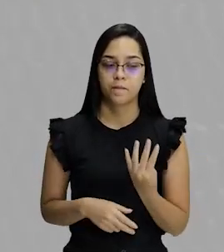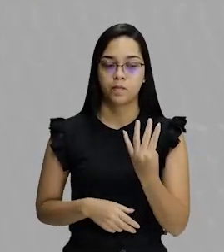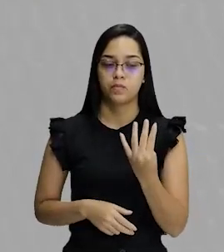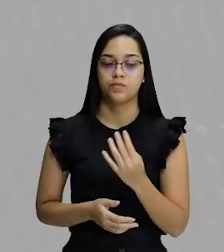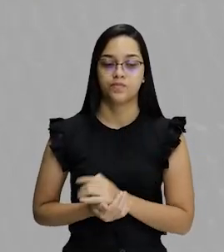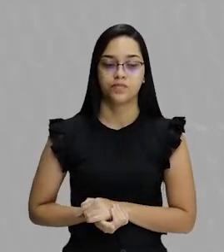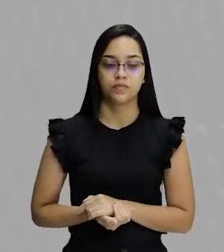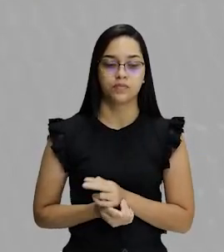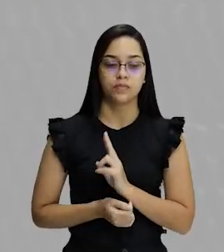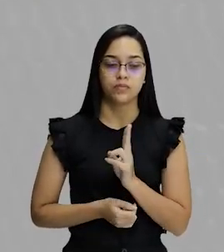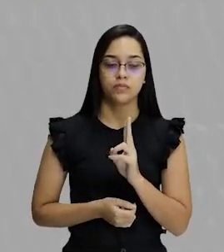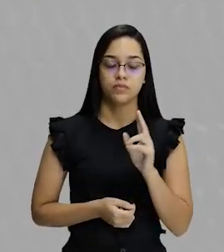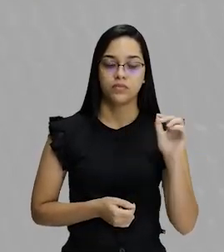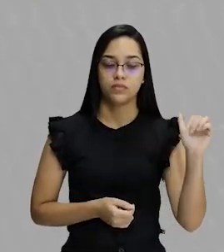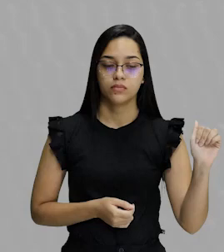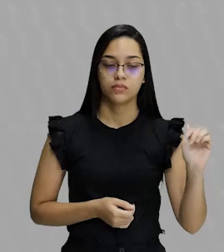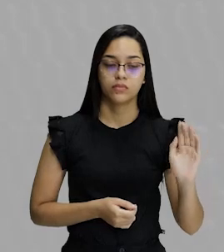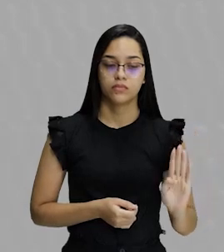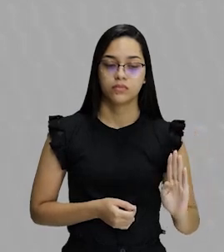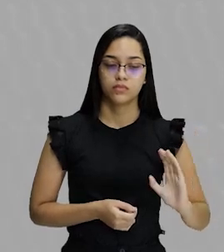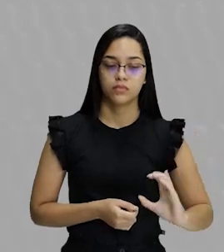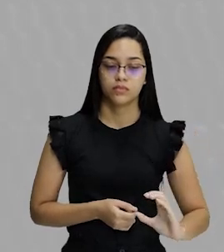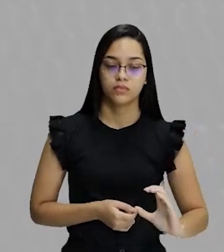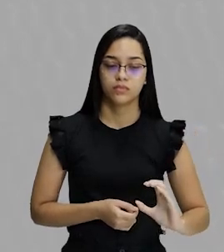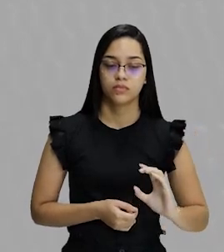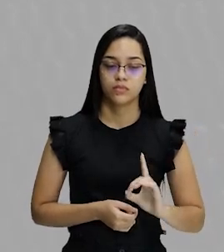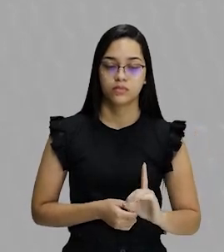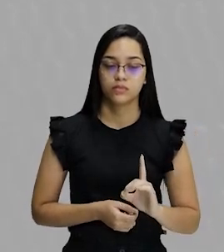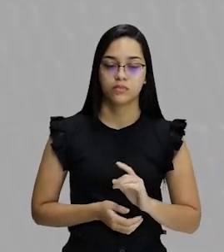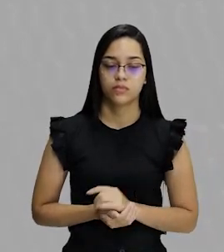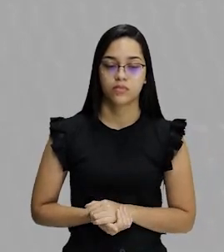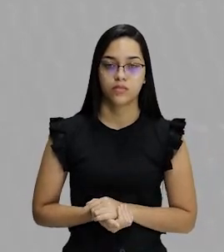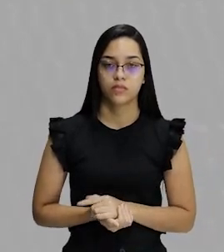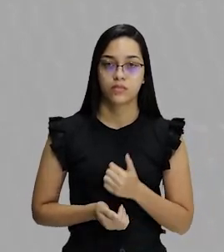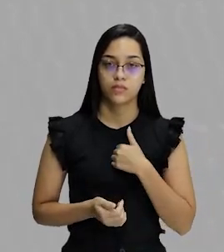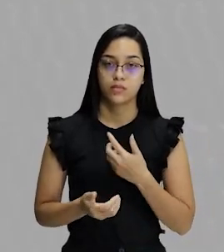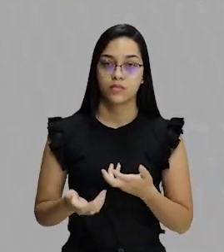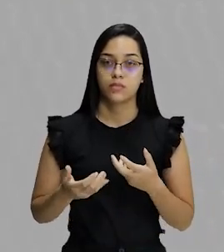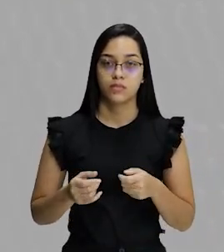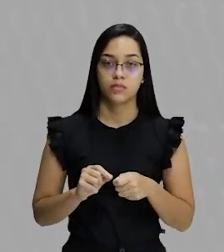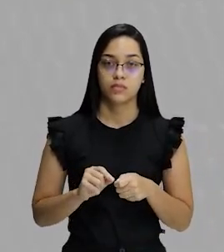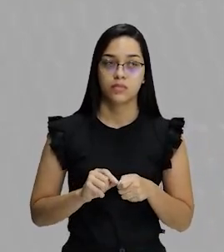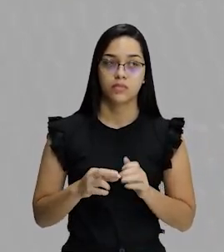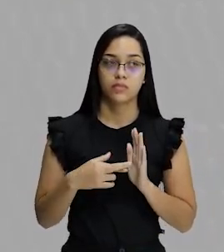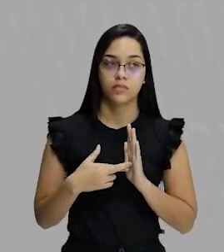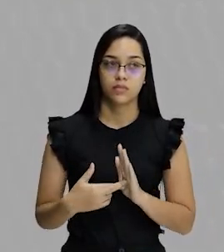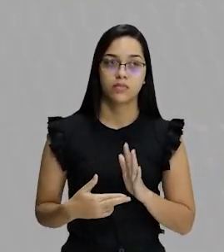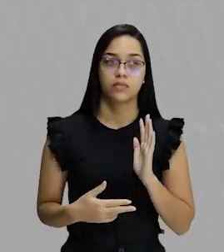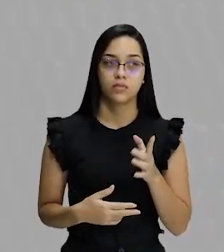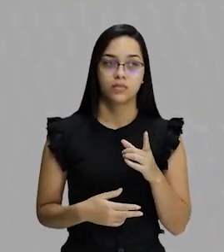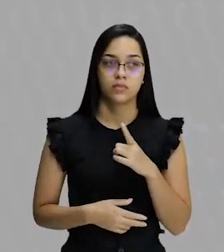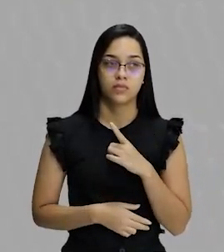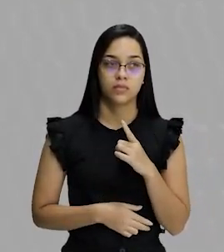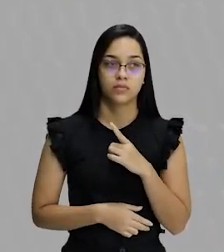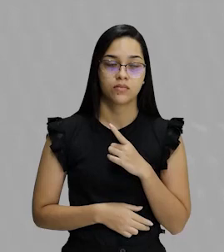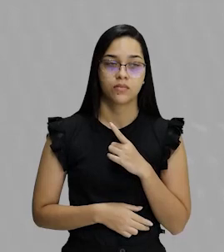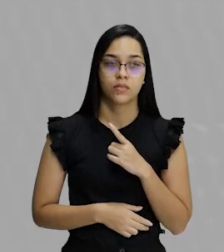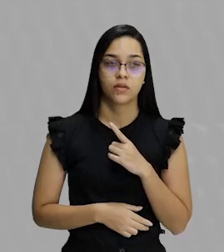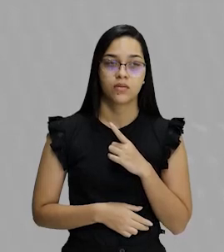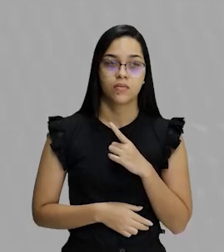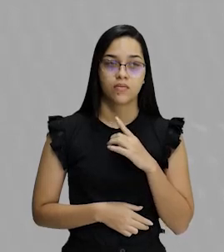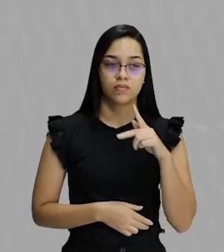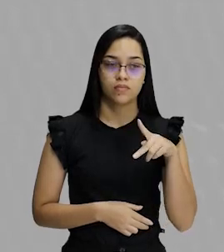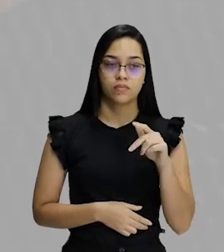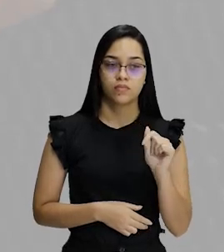aqui, que eu chamei de ponto A, ponto B, ponto C e ponto D. Eu representei, ó, cada ponto desse por um